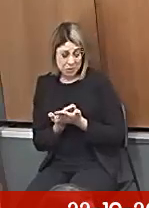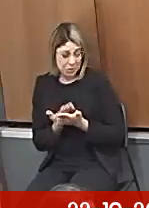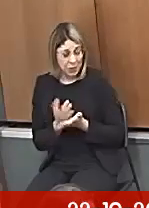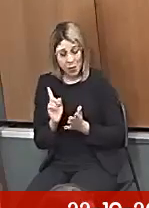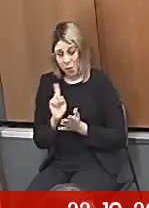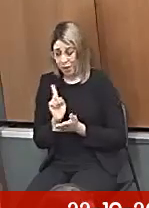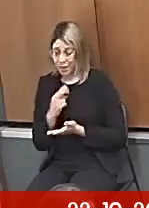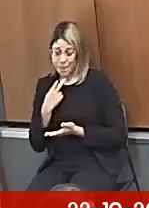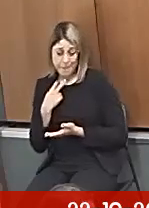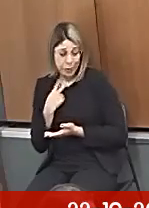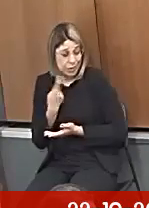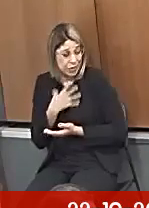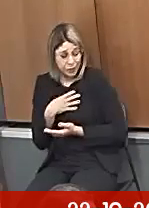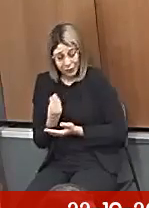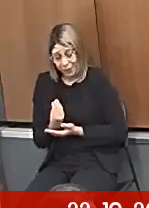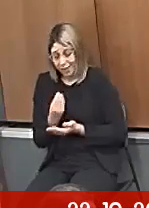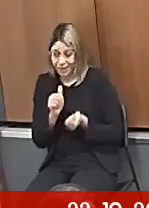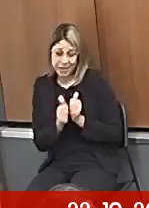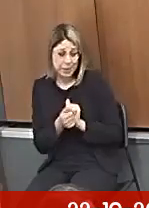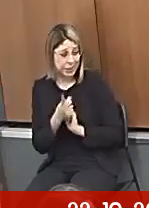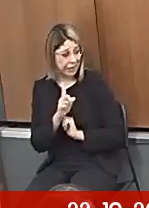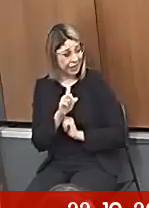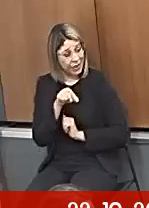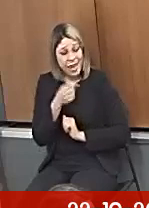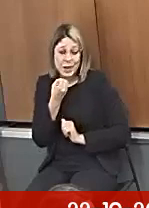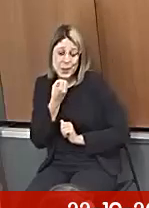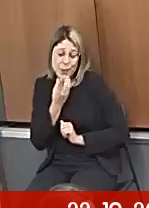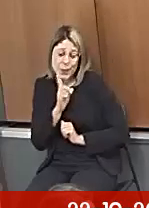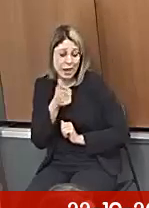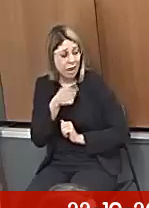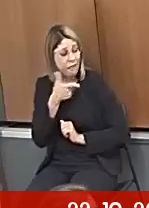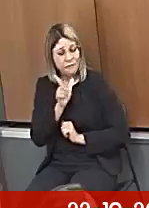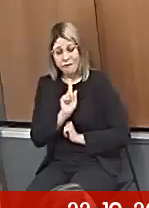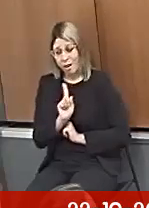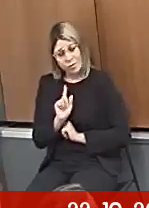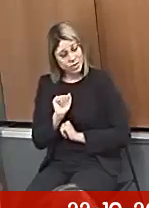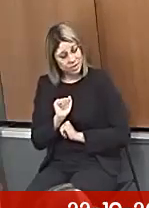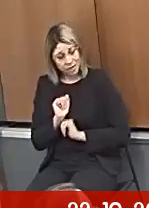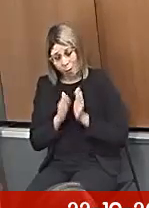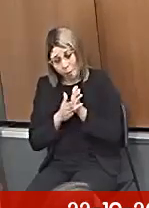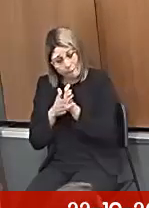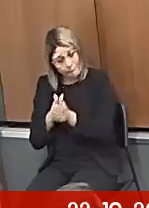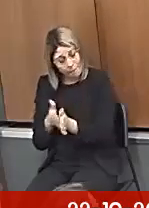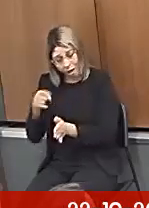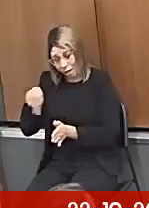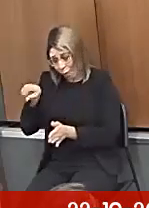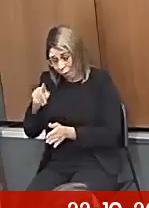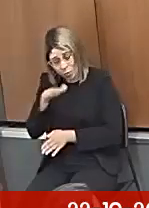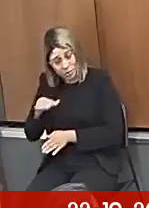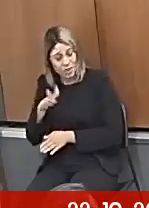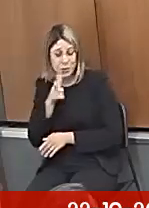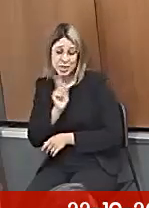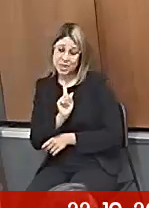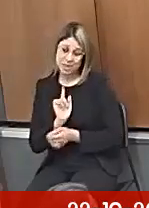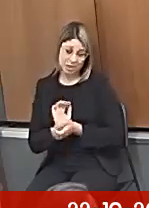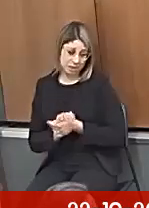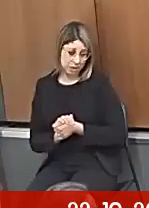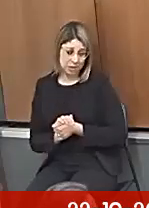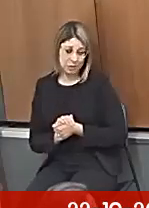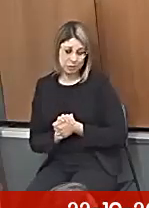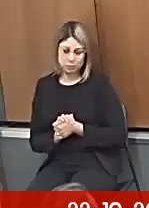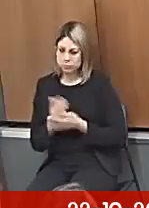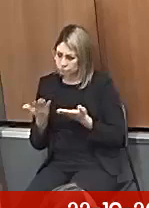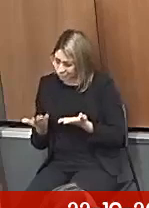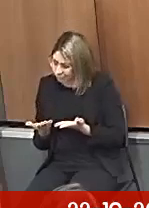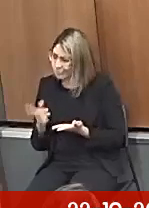não foi feita para o seu filho. Ele não vai conseguir acompanhar as outras crianças.